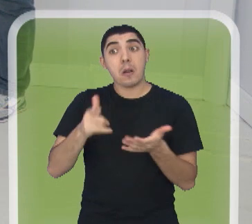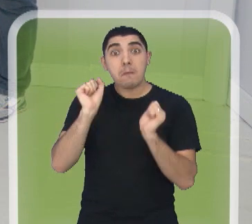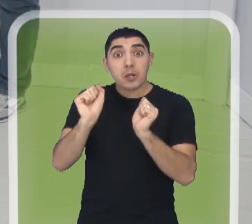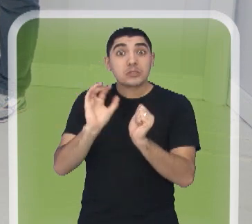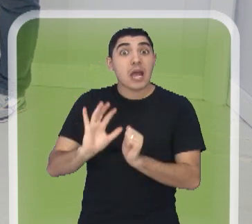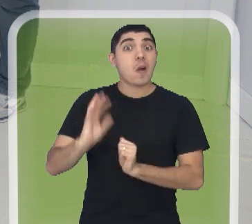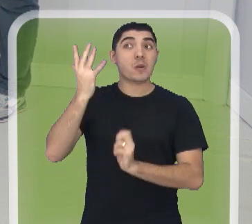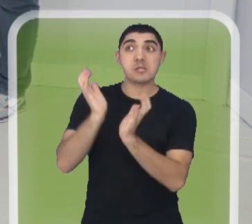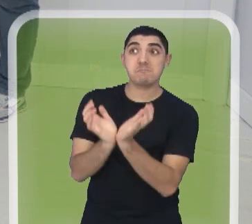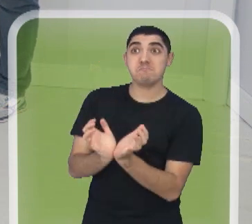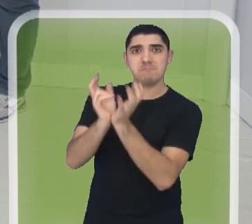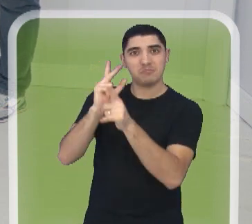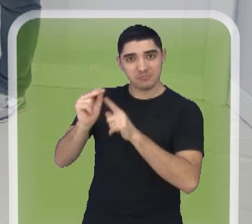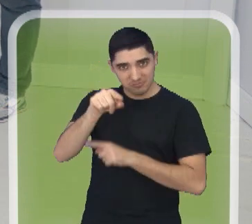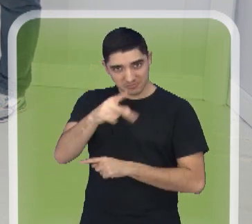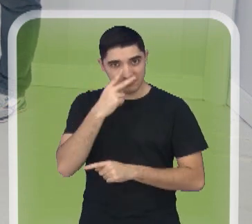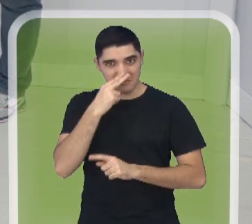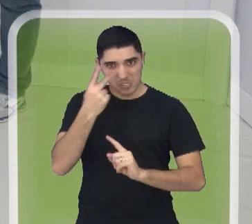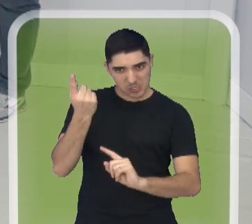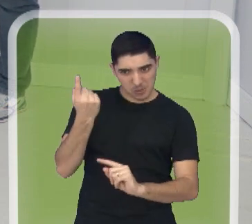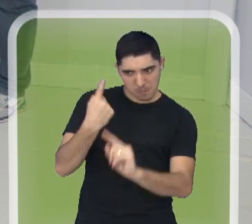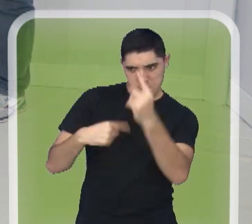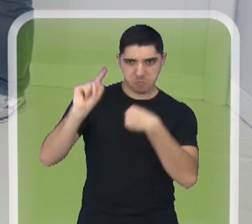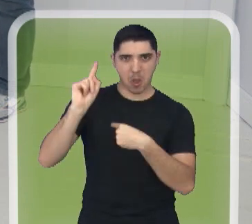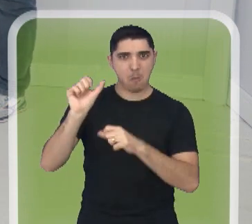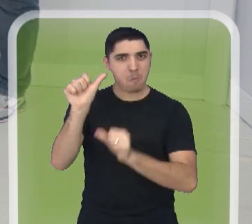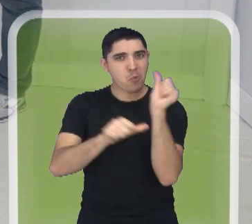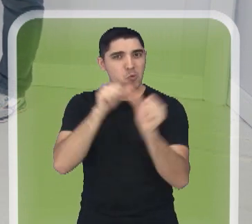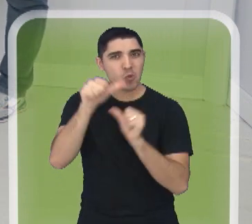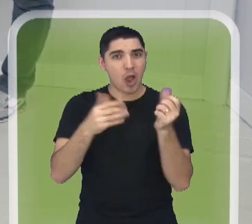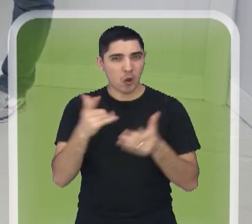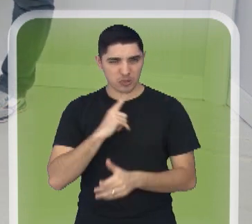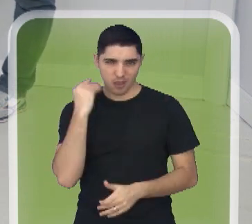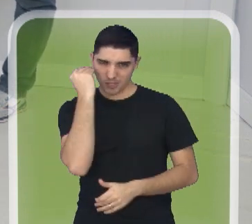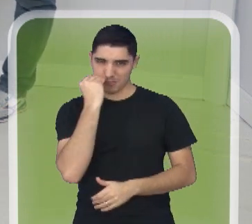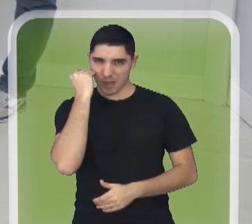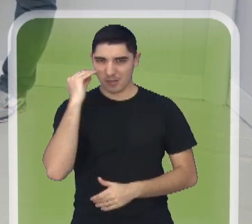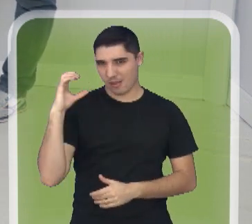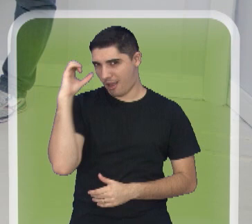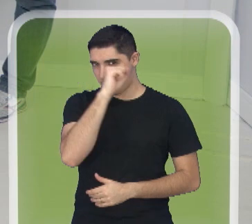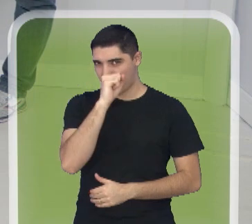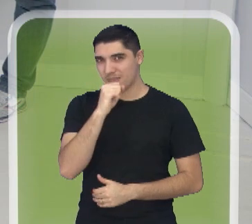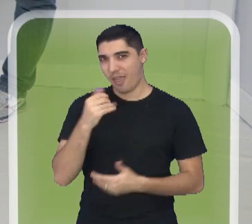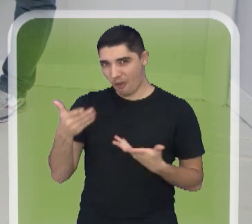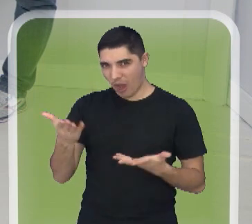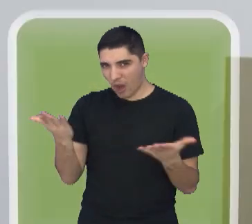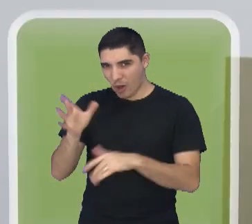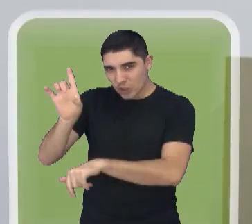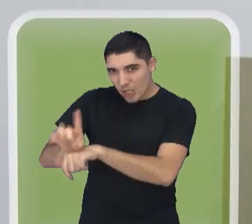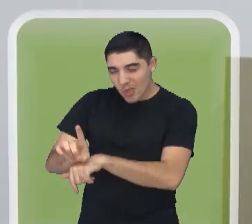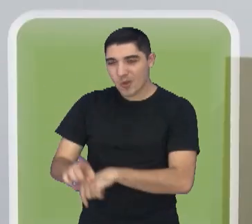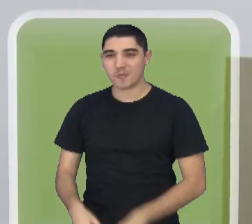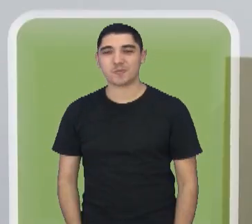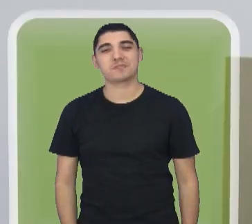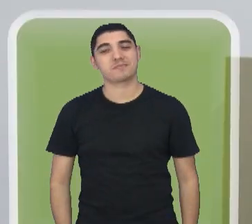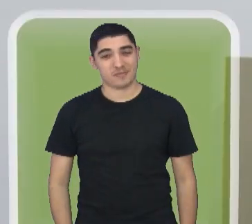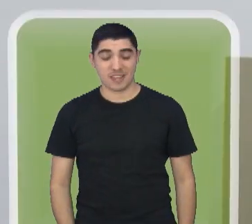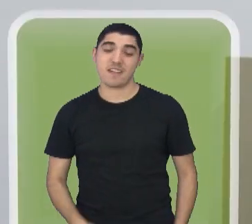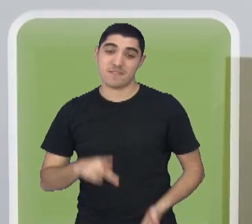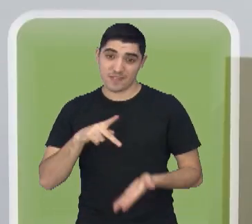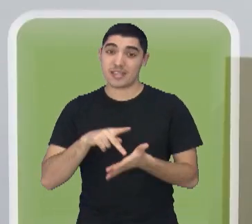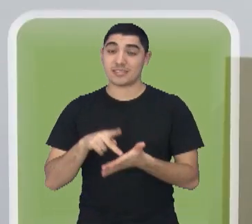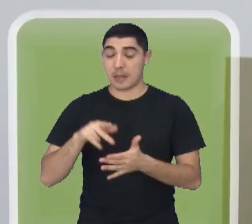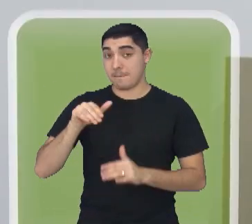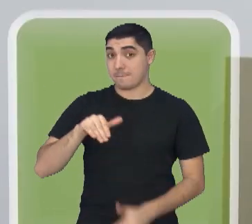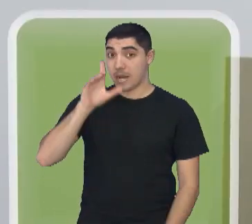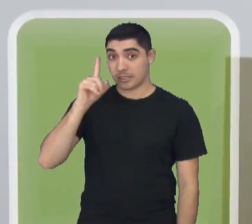esse lado diretor de futebol, esse homem por trás do gramado, fora do gramado? Realmente é muito mais difícil, é muito